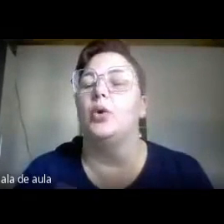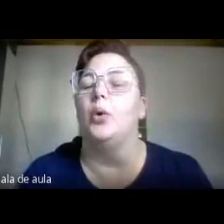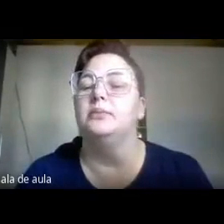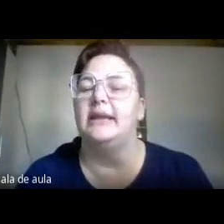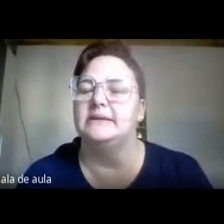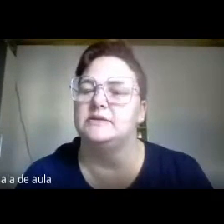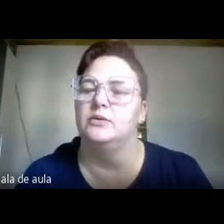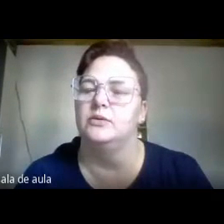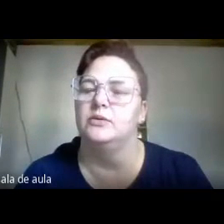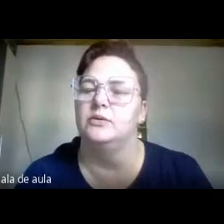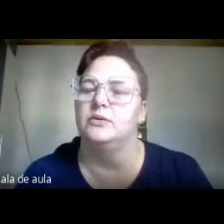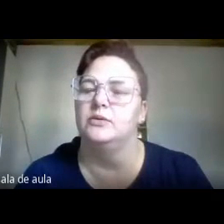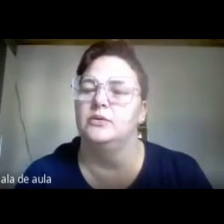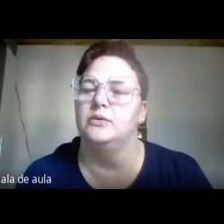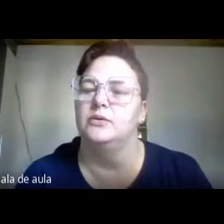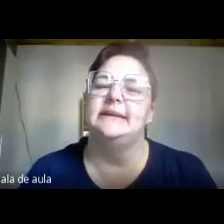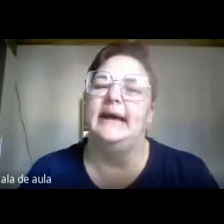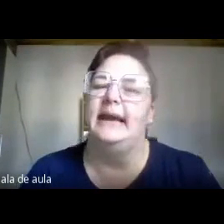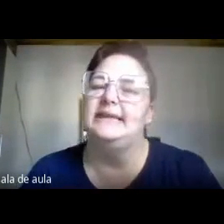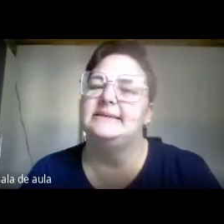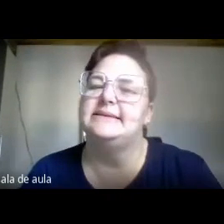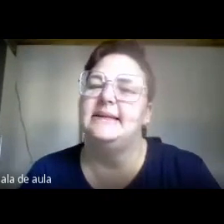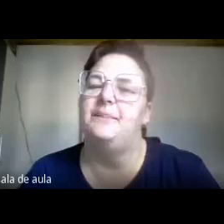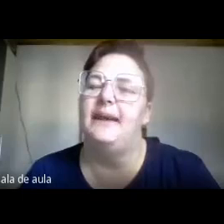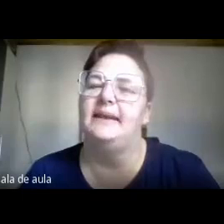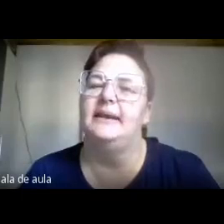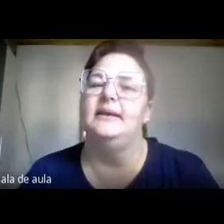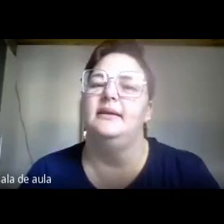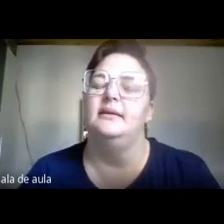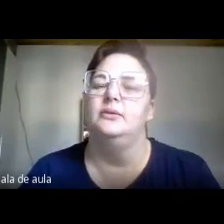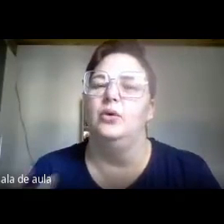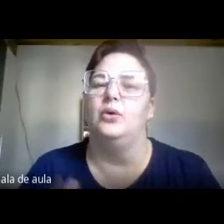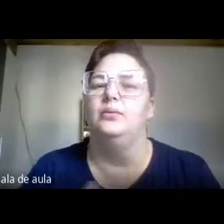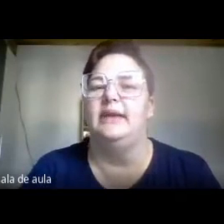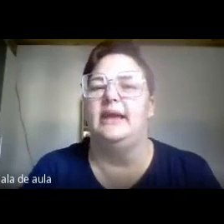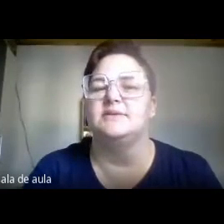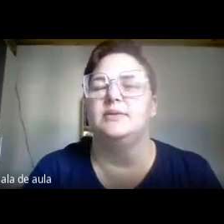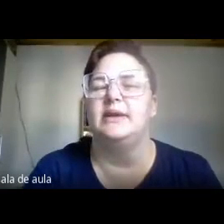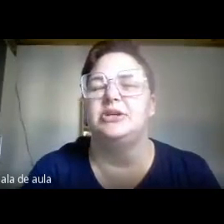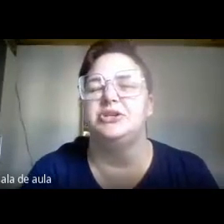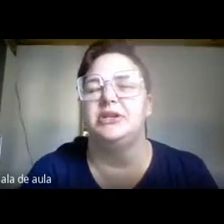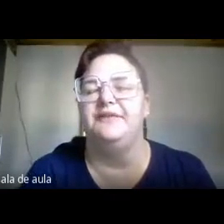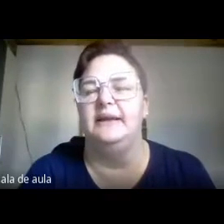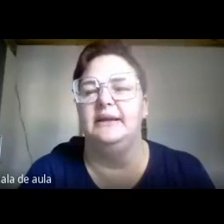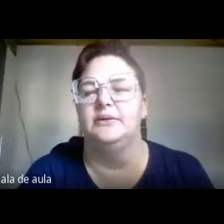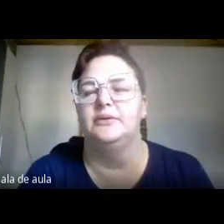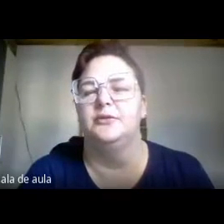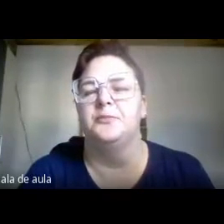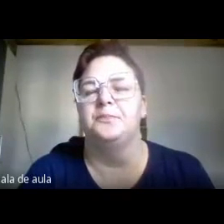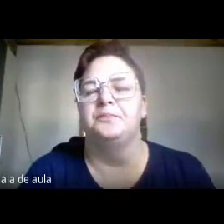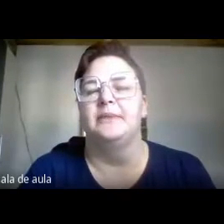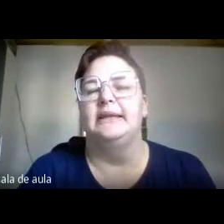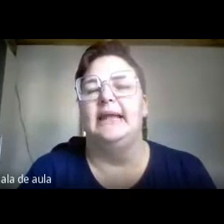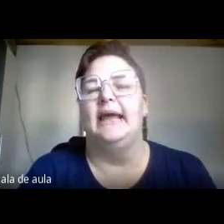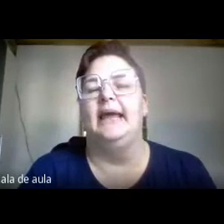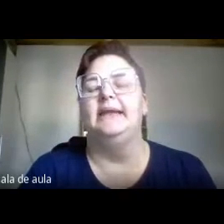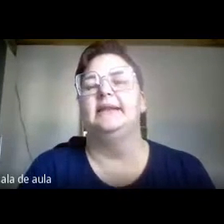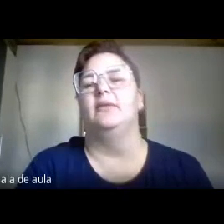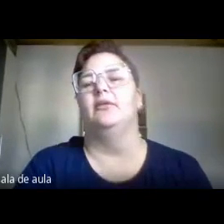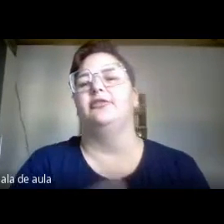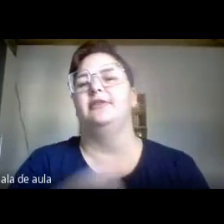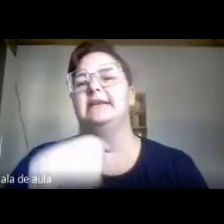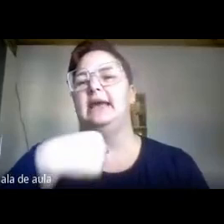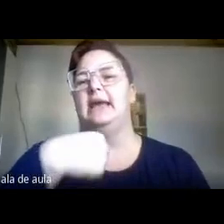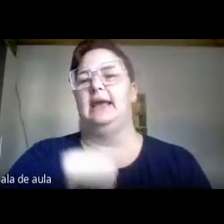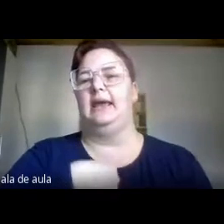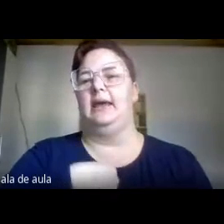depender do contexto. Muitos dos sinais, eles dependem do contexto que a gente está falando, né? Então,